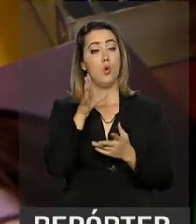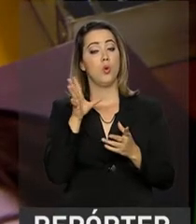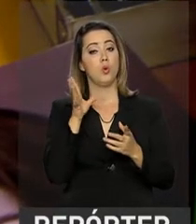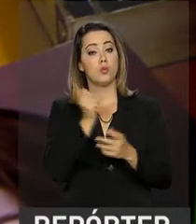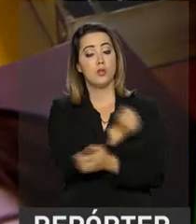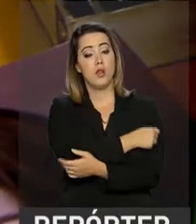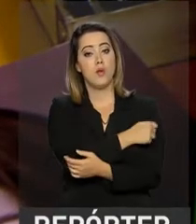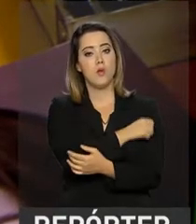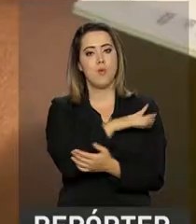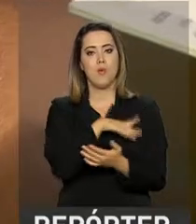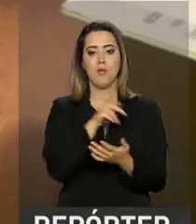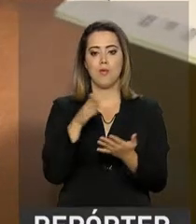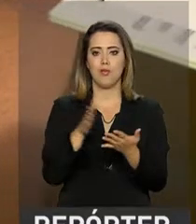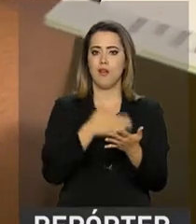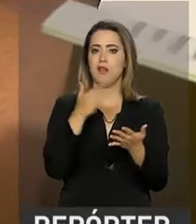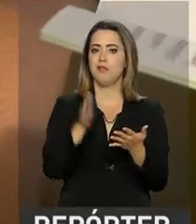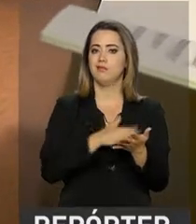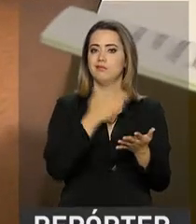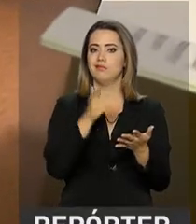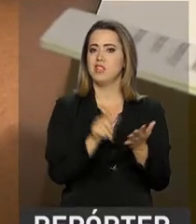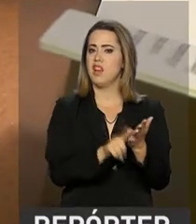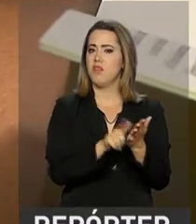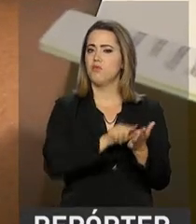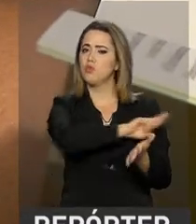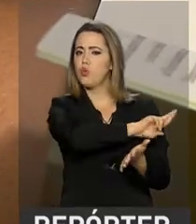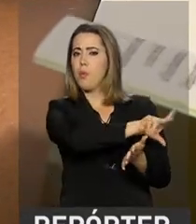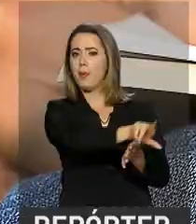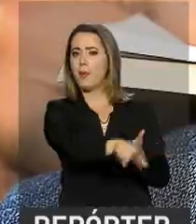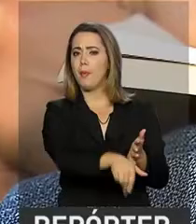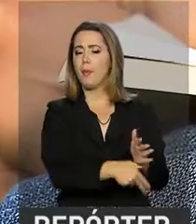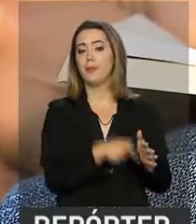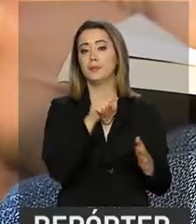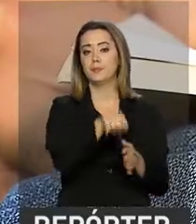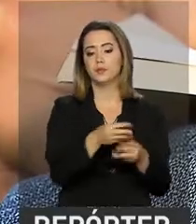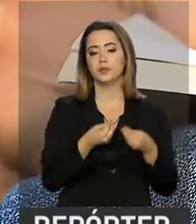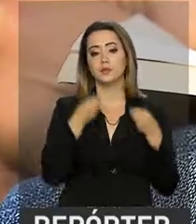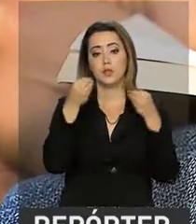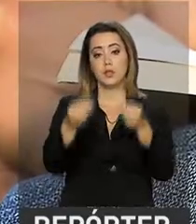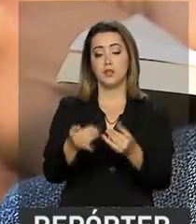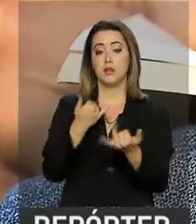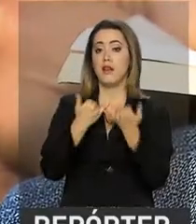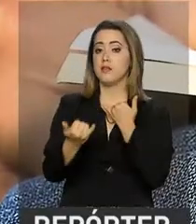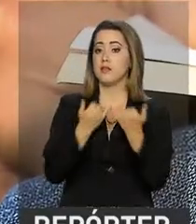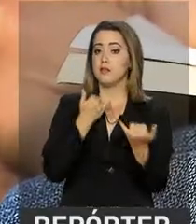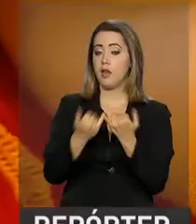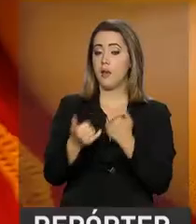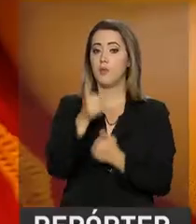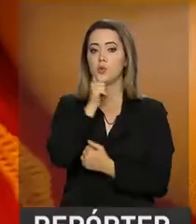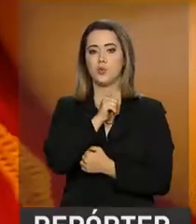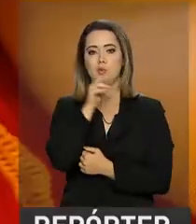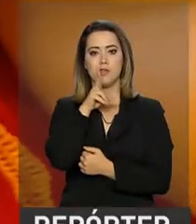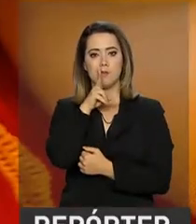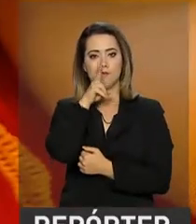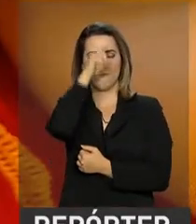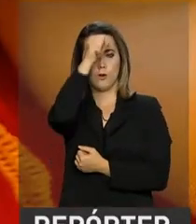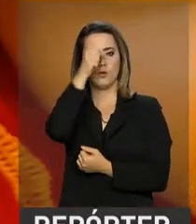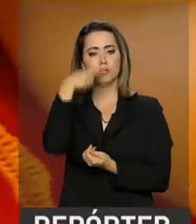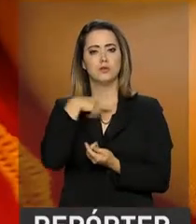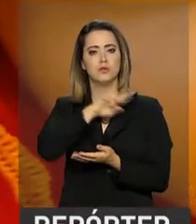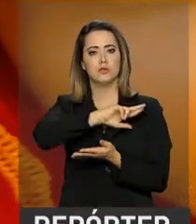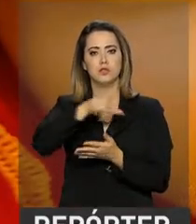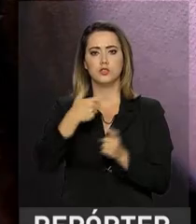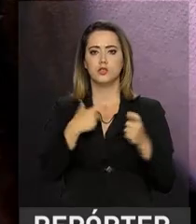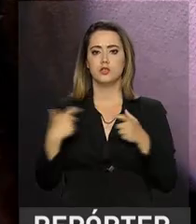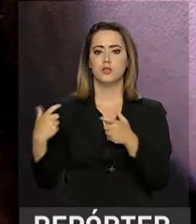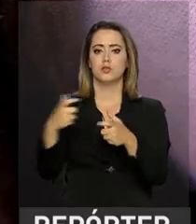com livros de vários estilos literários que trazem exemplos de mulheres fortes de diferentes